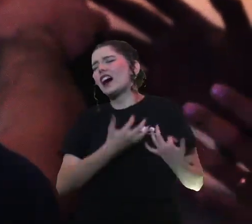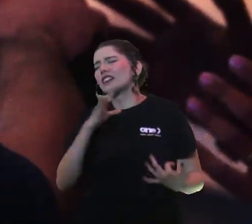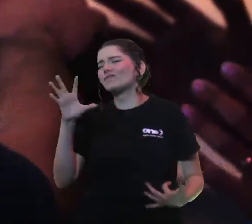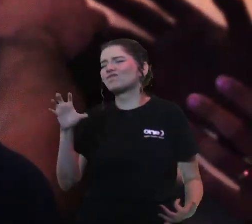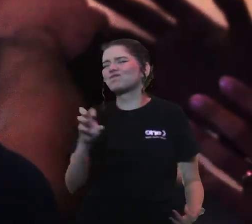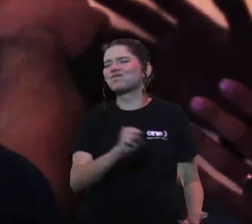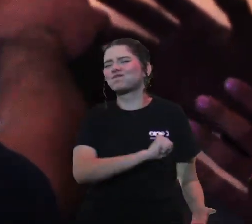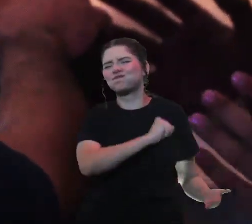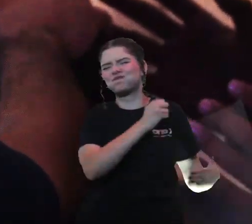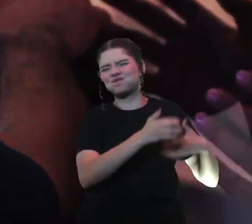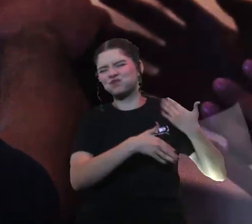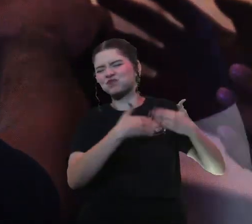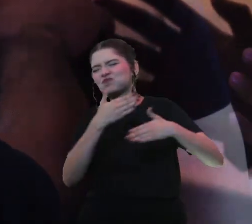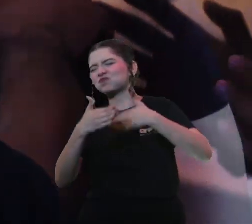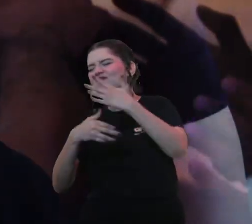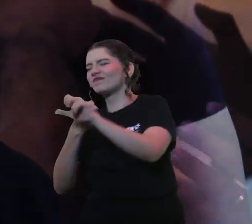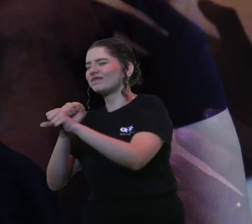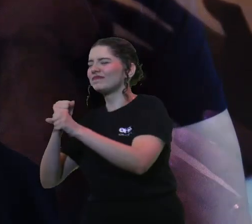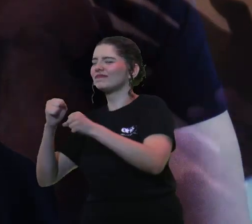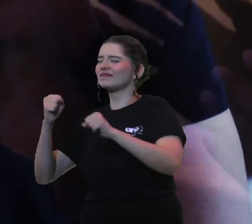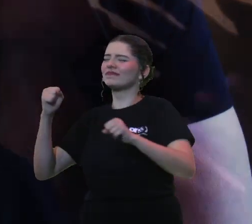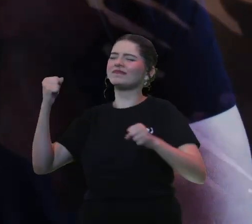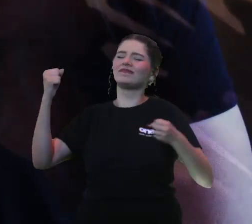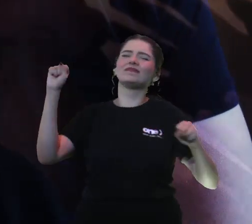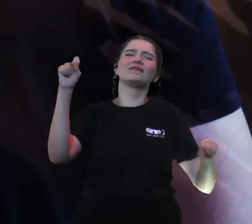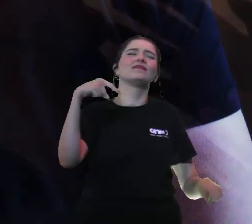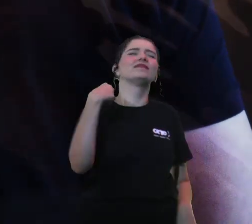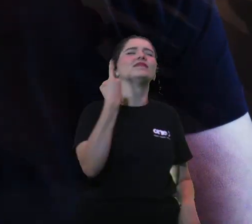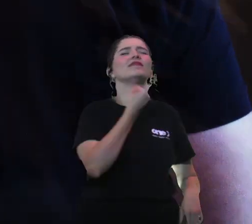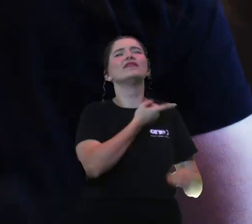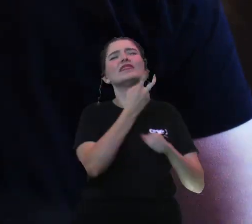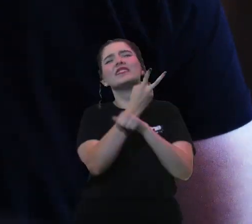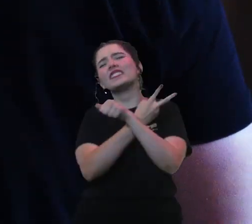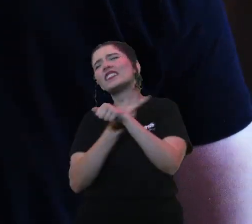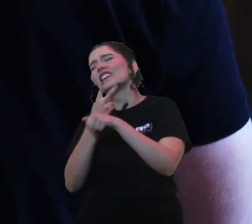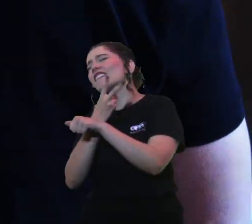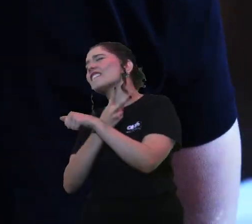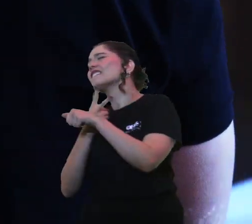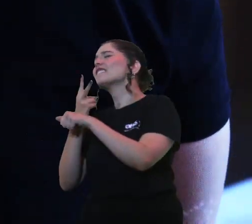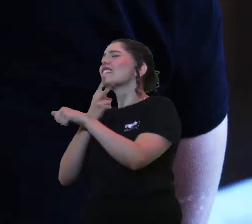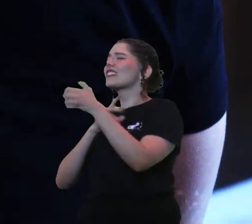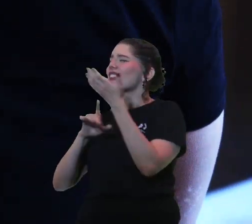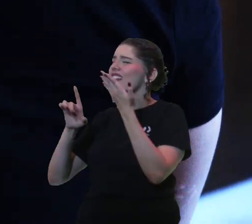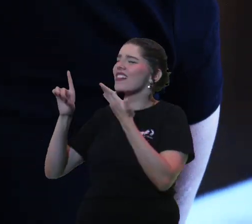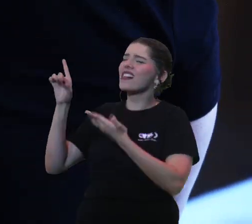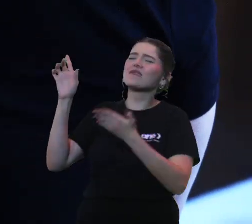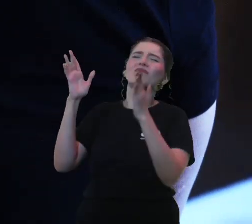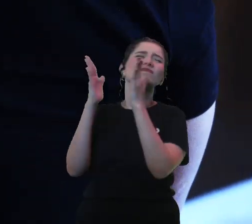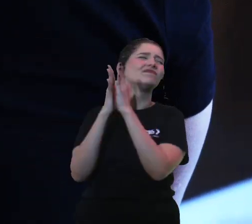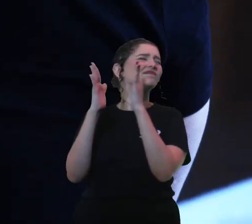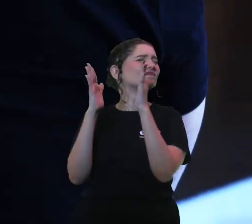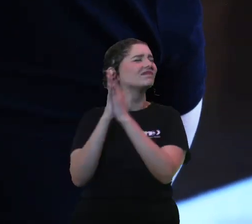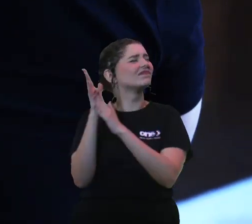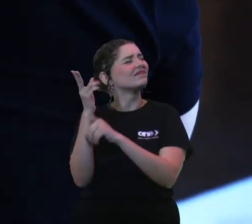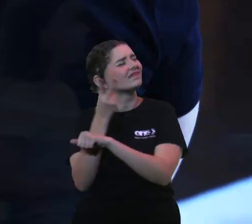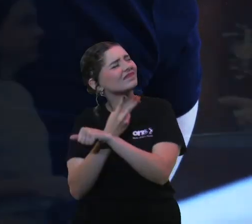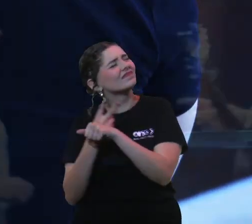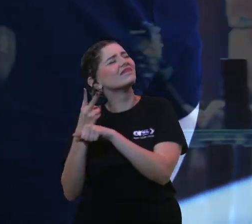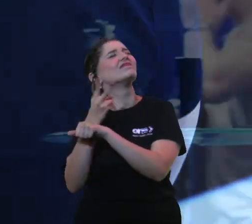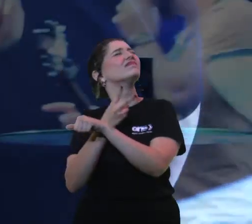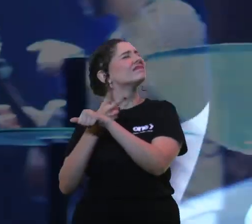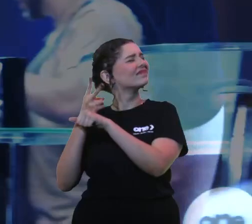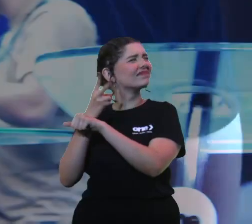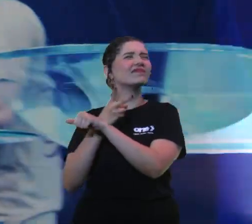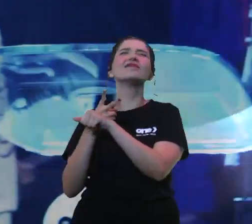Senhor possa crescer cada vez mais, possamos sair daqui hoje com mais vontade de ler a tua palavra, mais vontade de orar, mais vontade de buscar, mais vontade